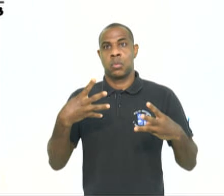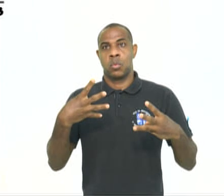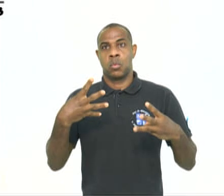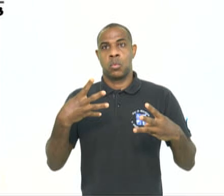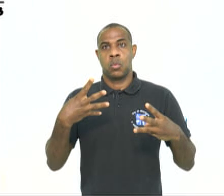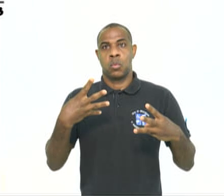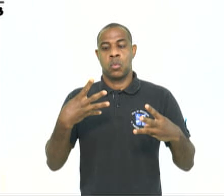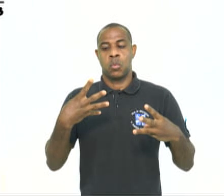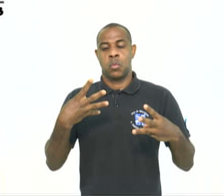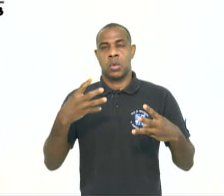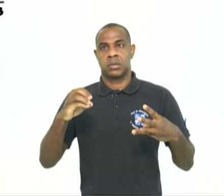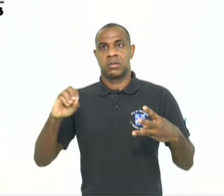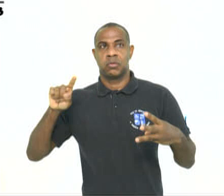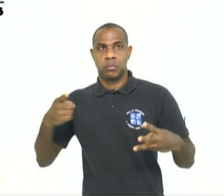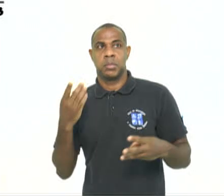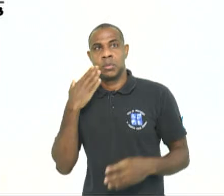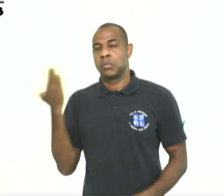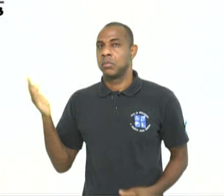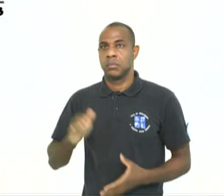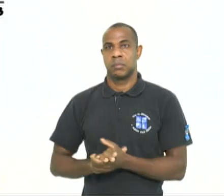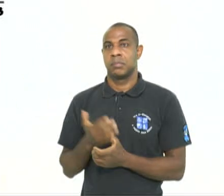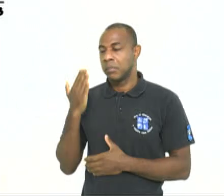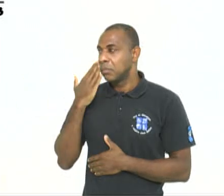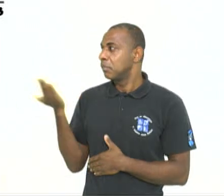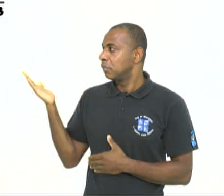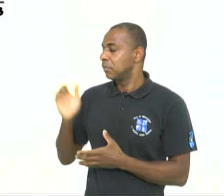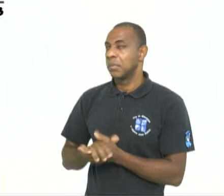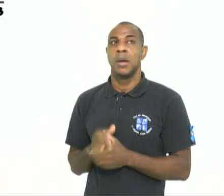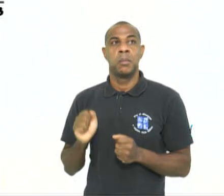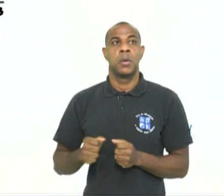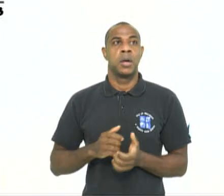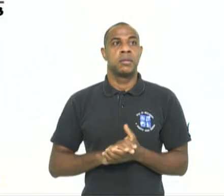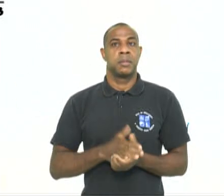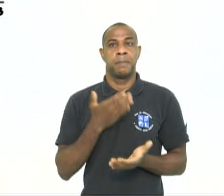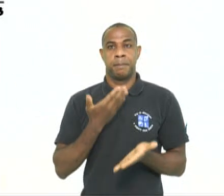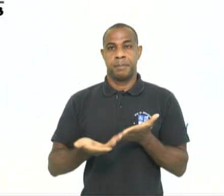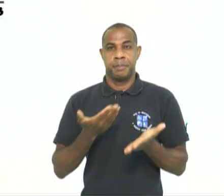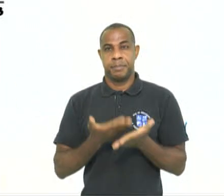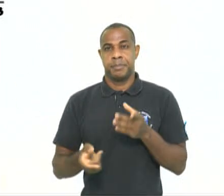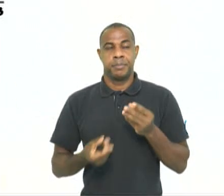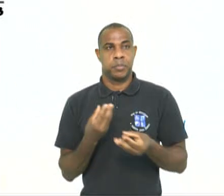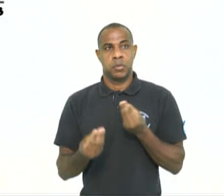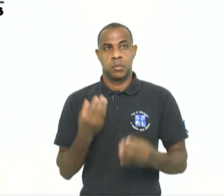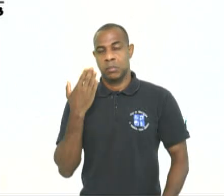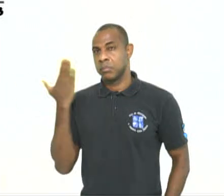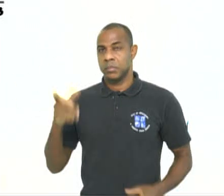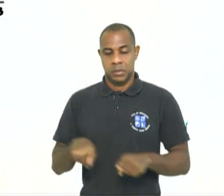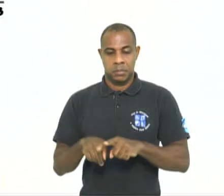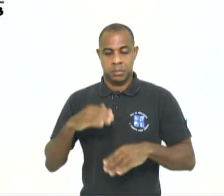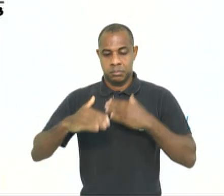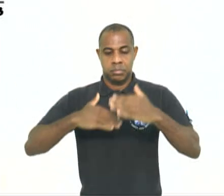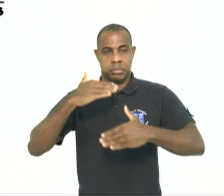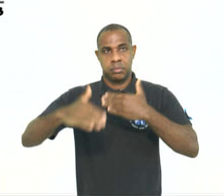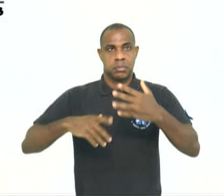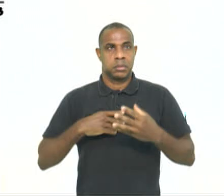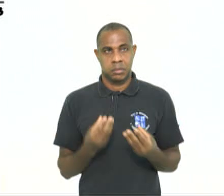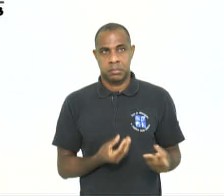ocorrendo deficiência no sistema de defesa do organismo, prejuízos no transporte de gases e alteração no processo de